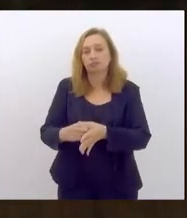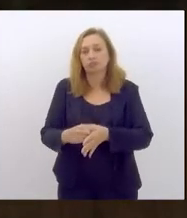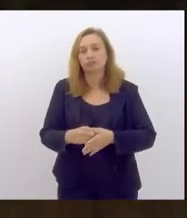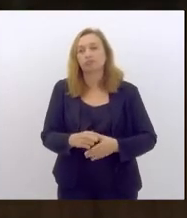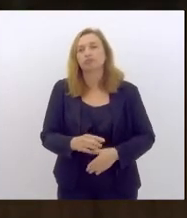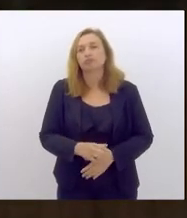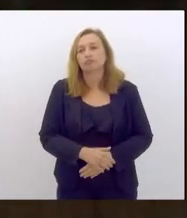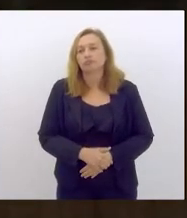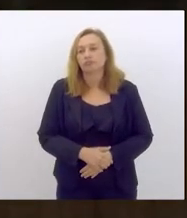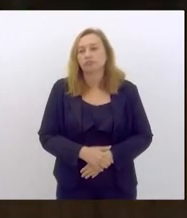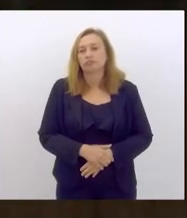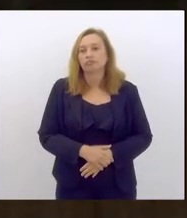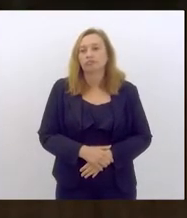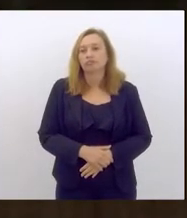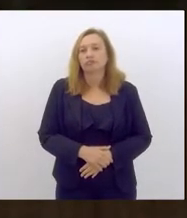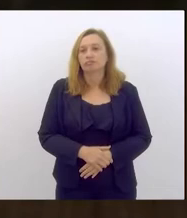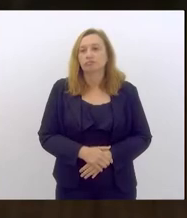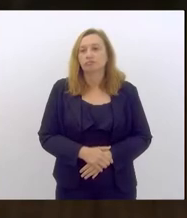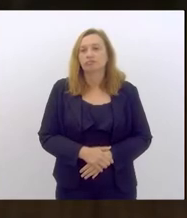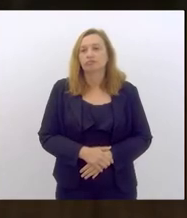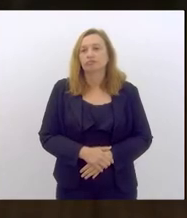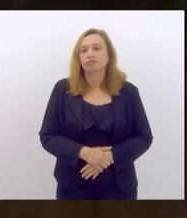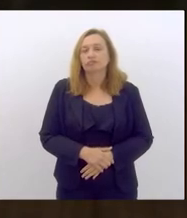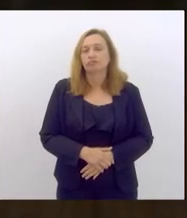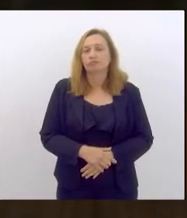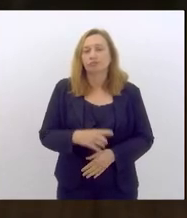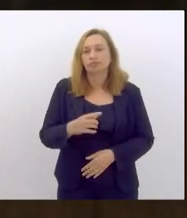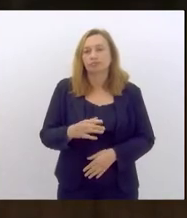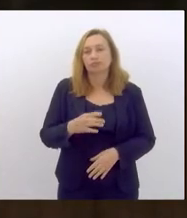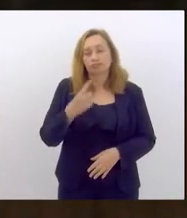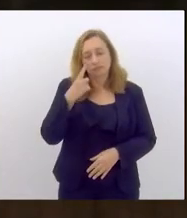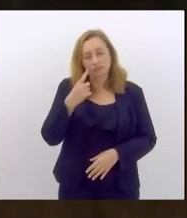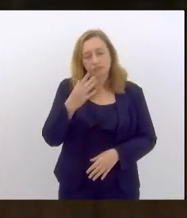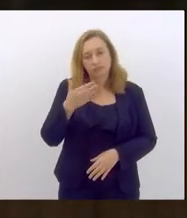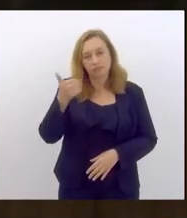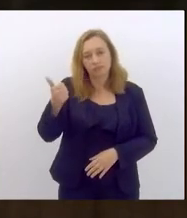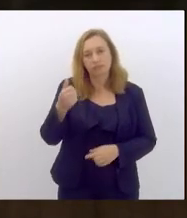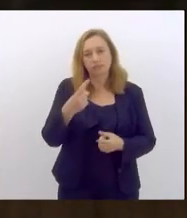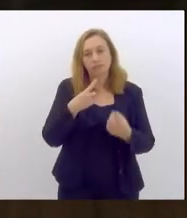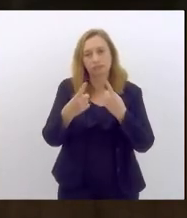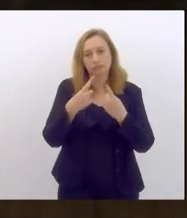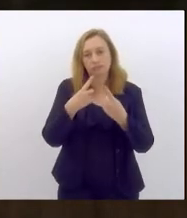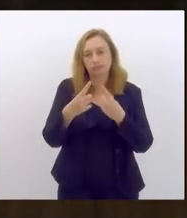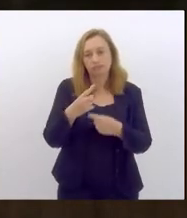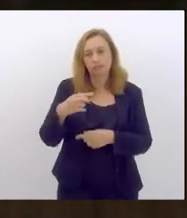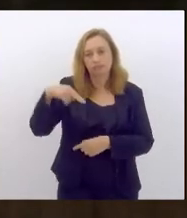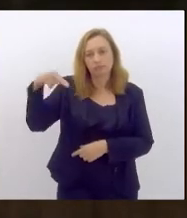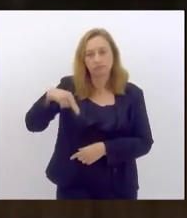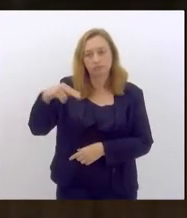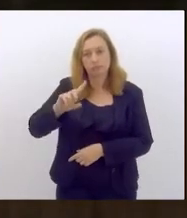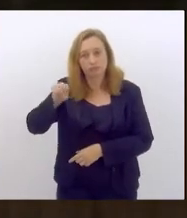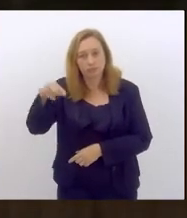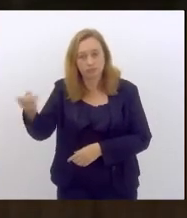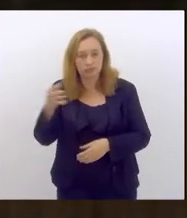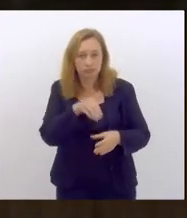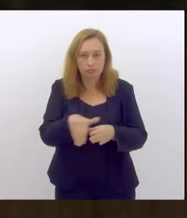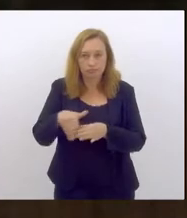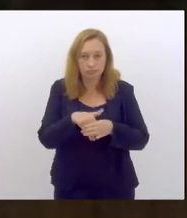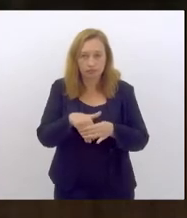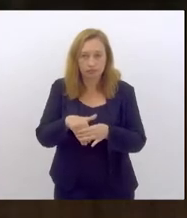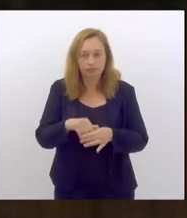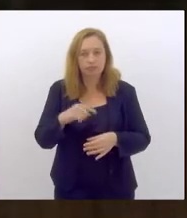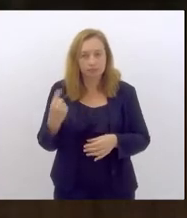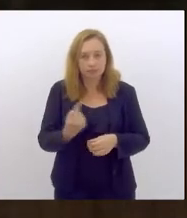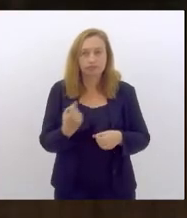postergar um pouquinho mais esse debate, postergar para novembro, depois das eleições.